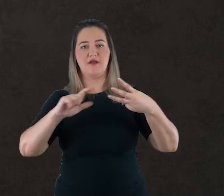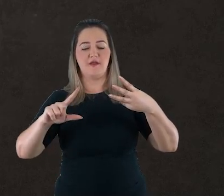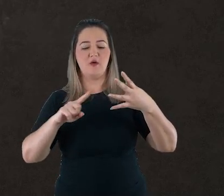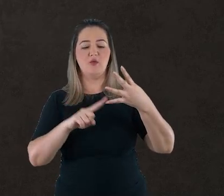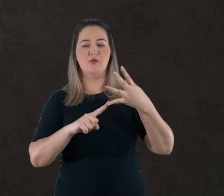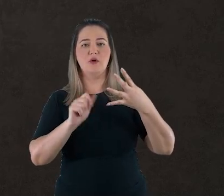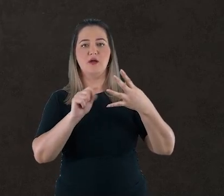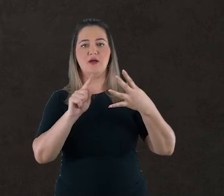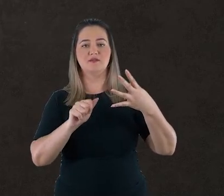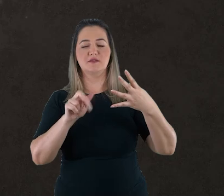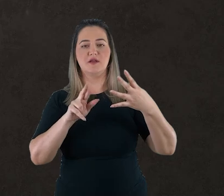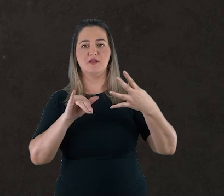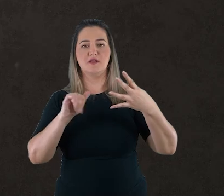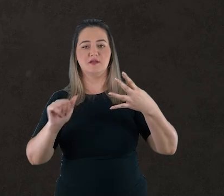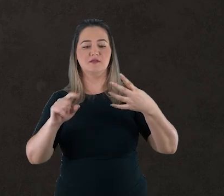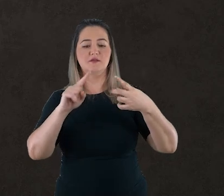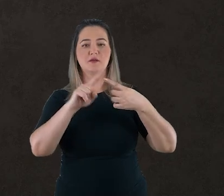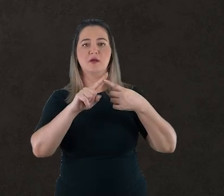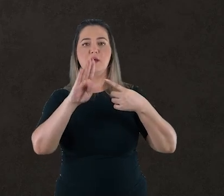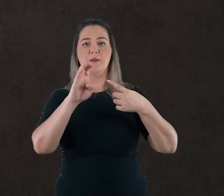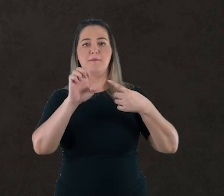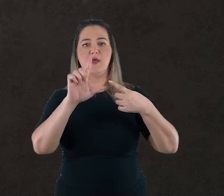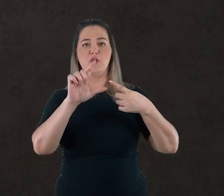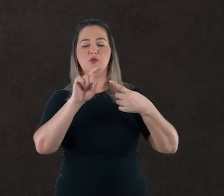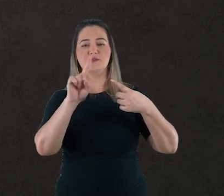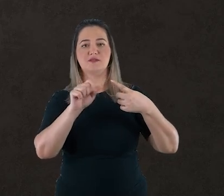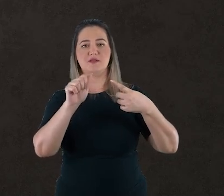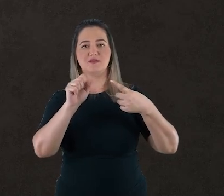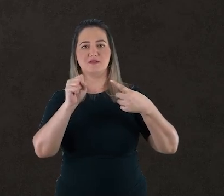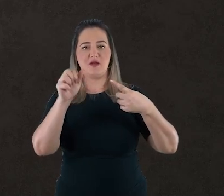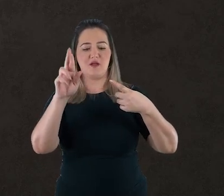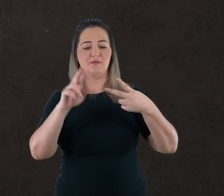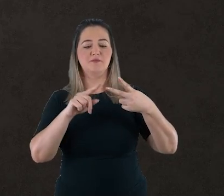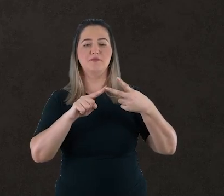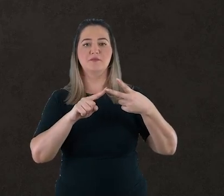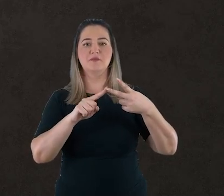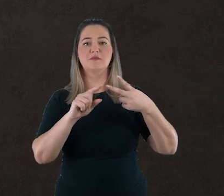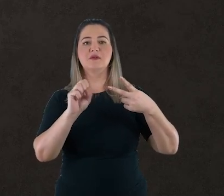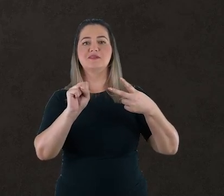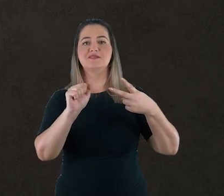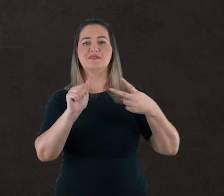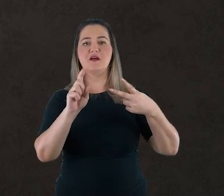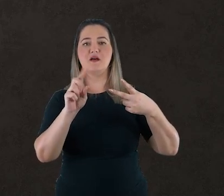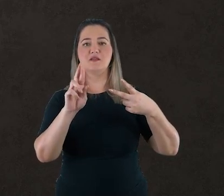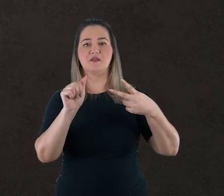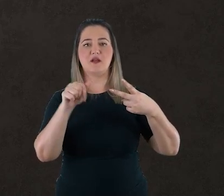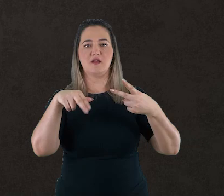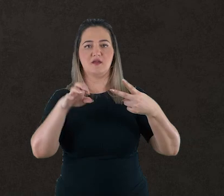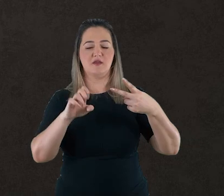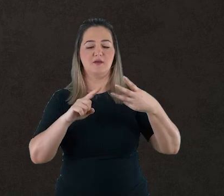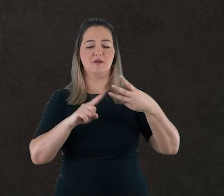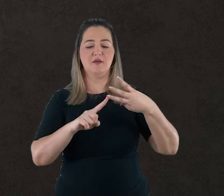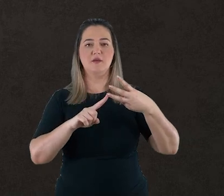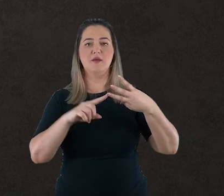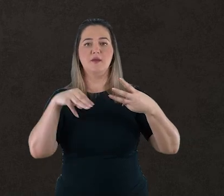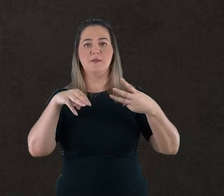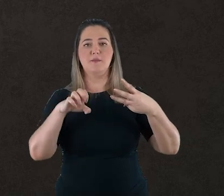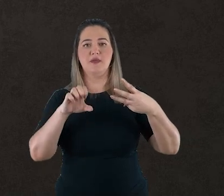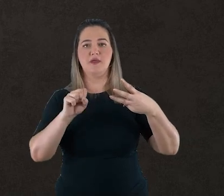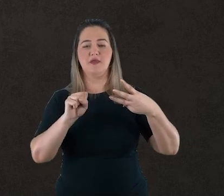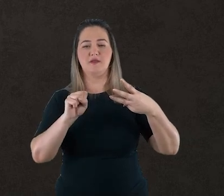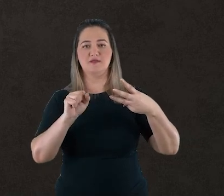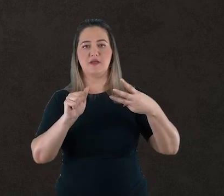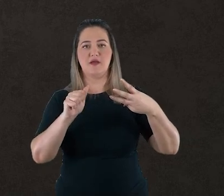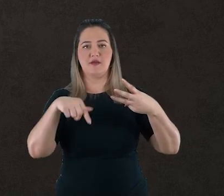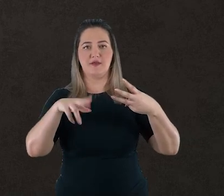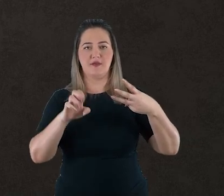deu nomes. Deu a Daniel o nome de Beltesazar, a Ananias, Sadraque, a Misael, Mesaque e a